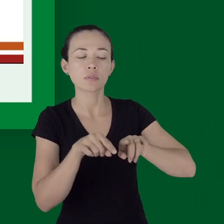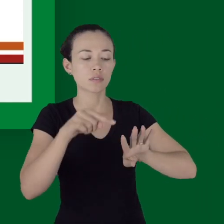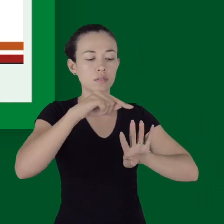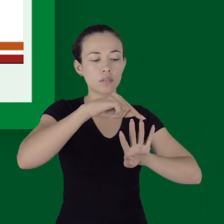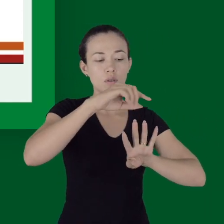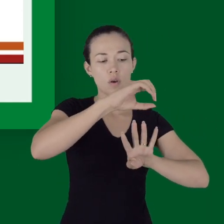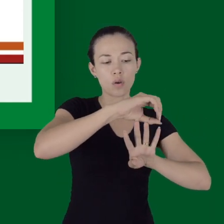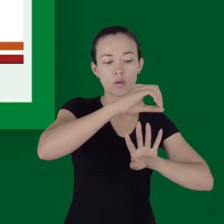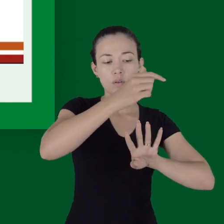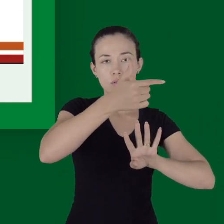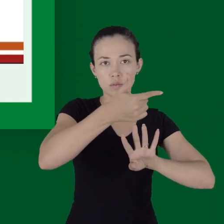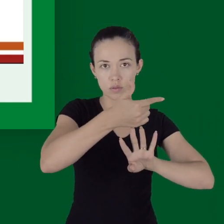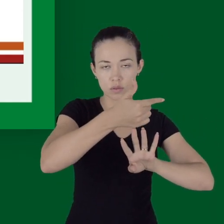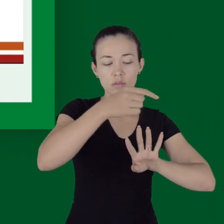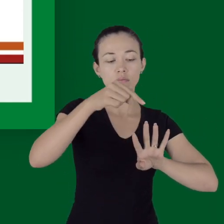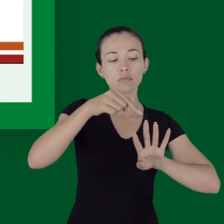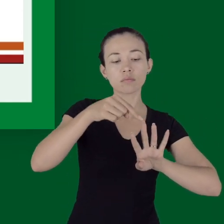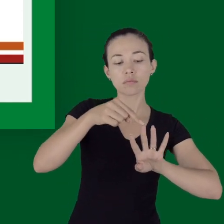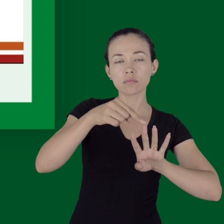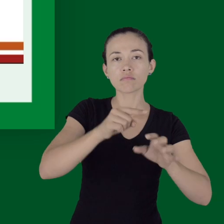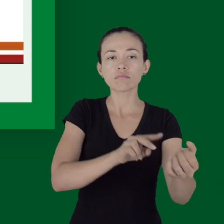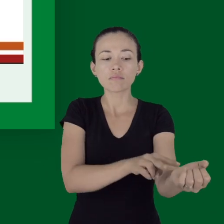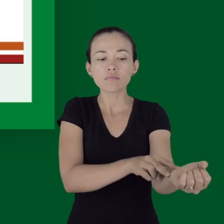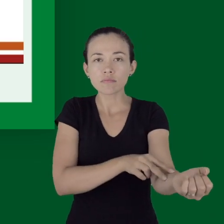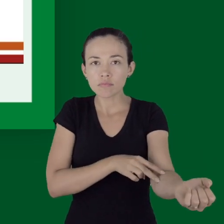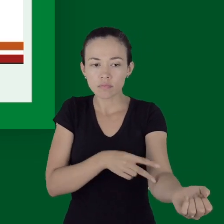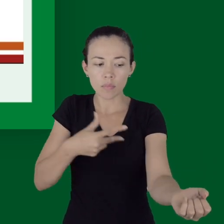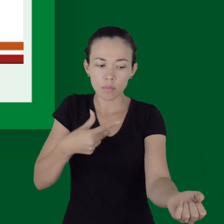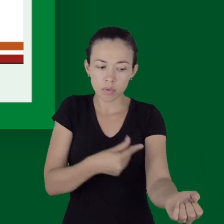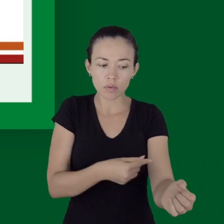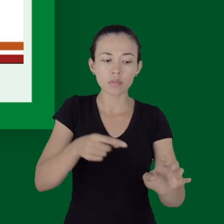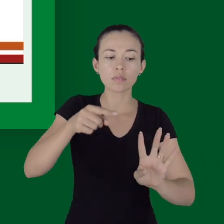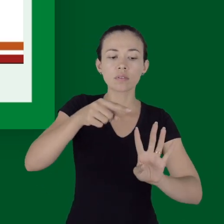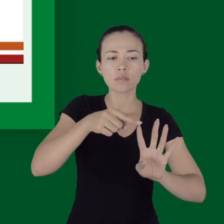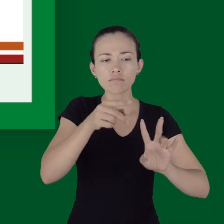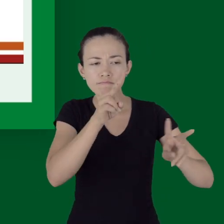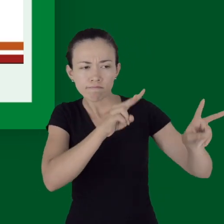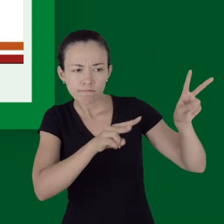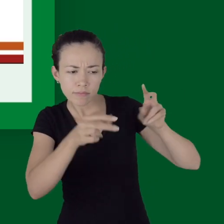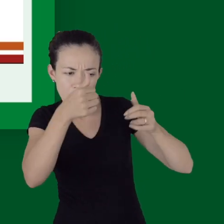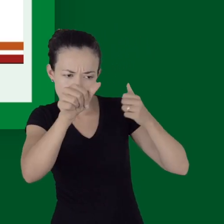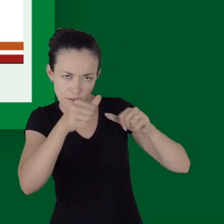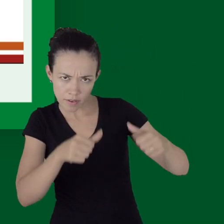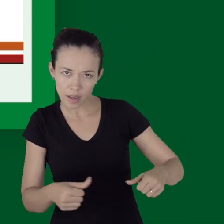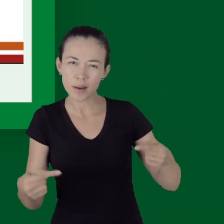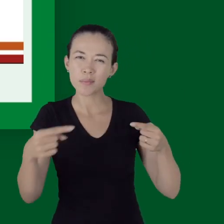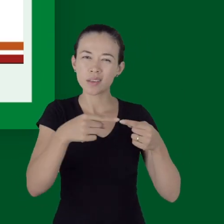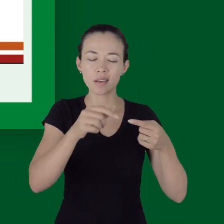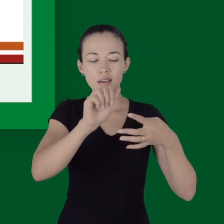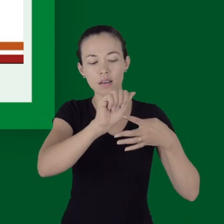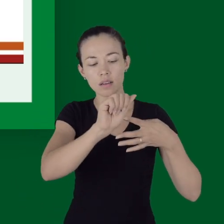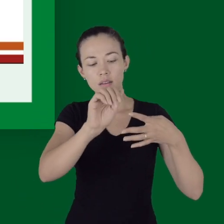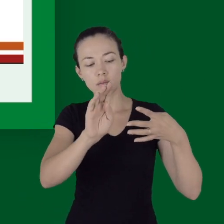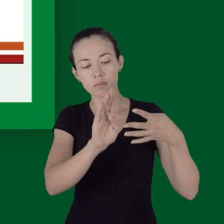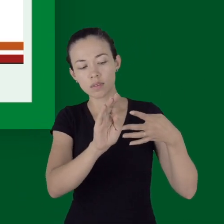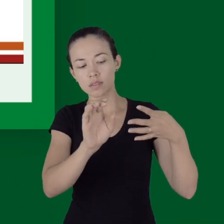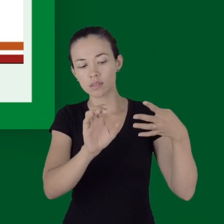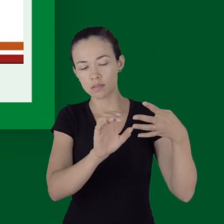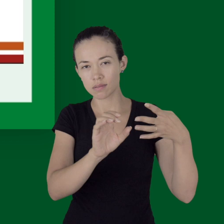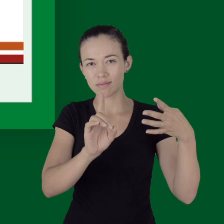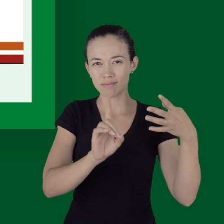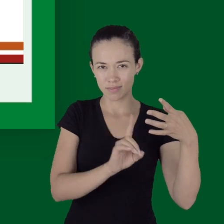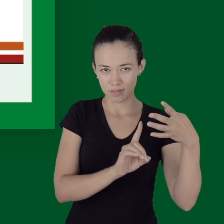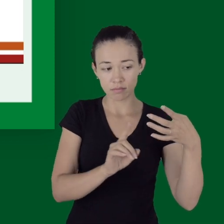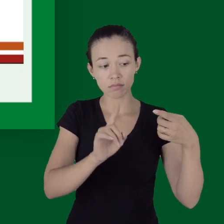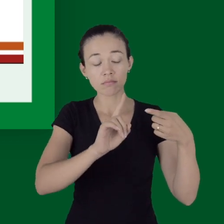ABCD. Então, no A a gente vai ver as vias aéreas, ver se o paciente está conversando, ver como é que está a permeabilidade.